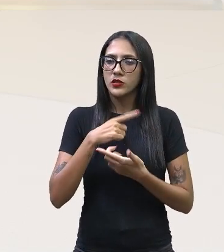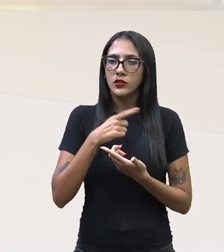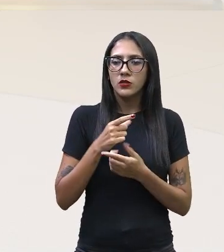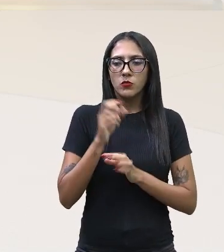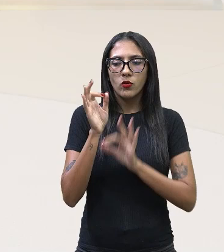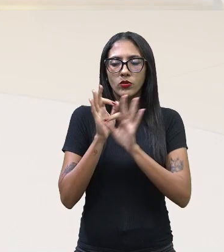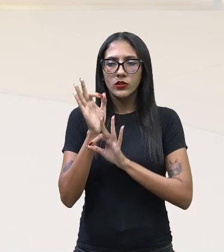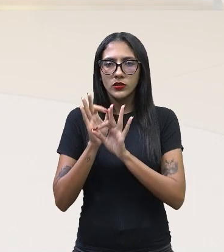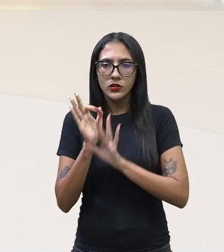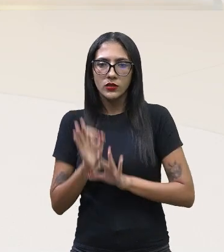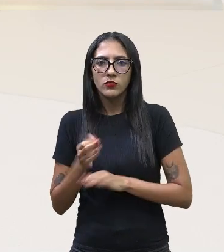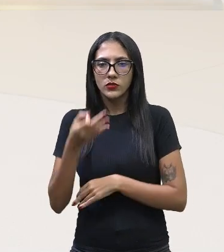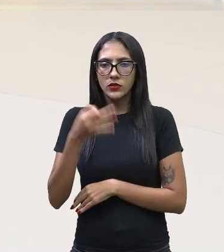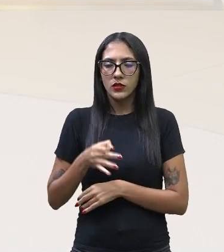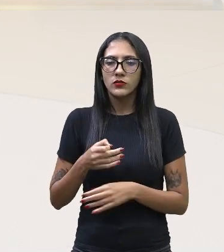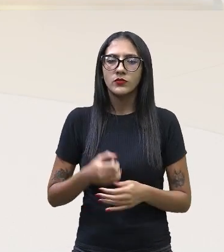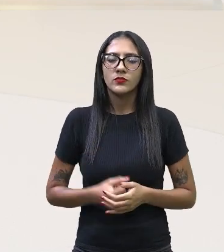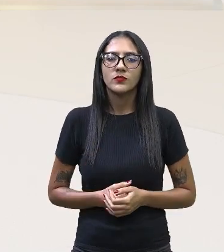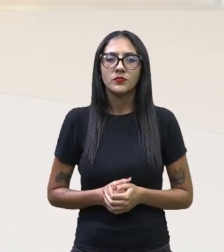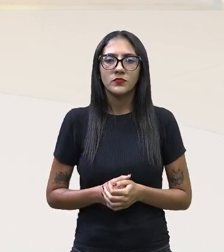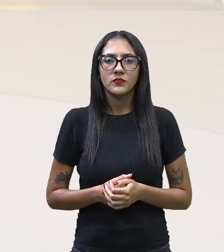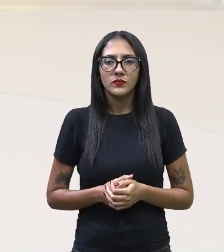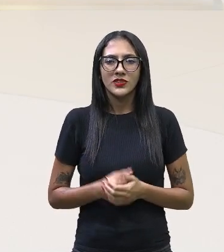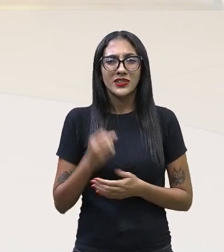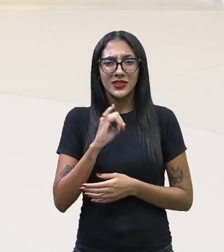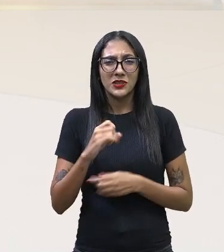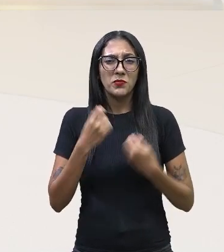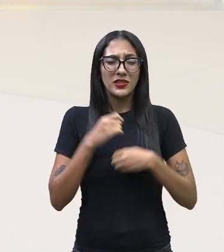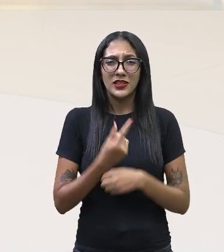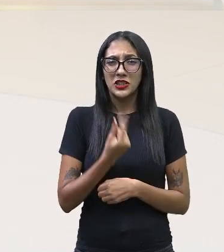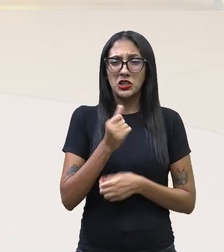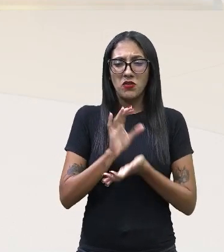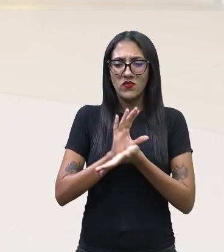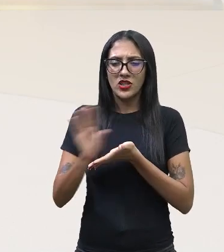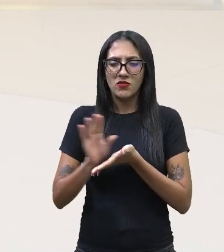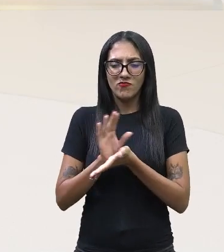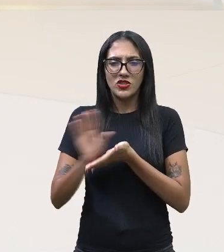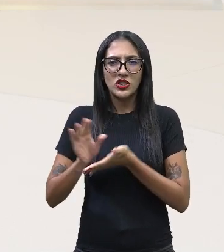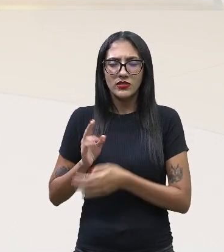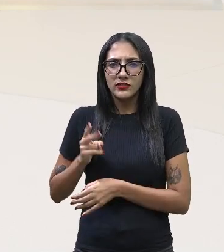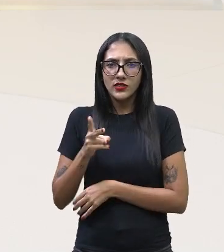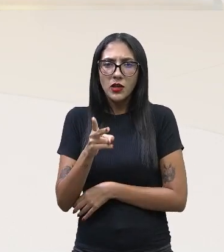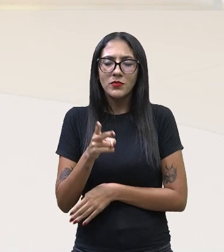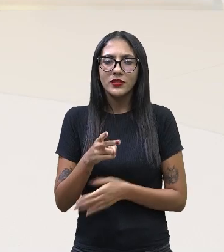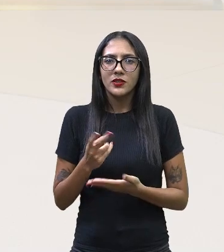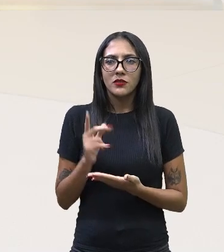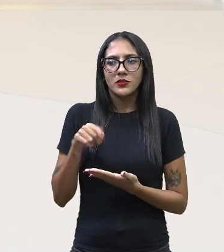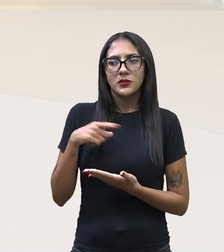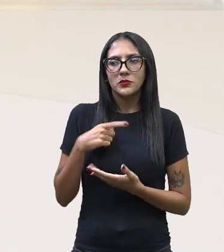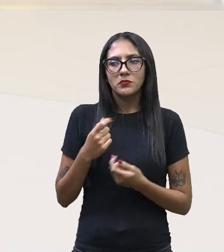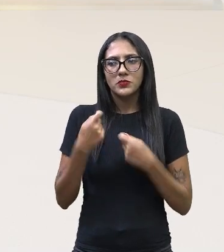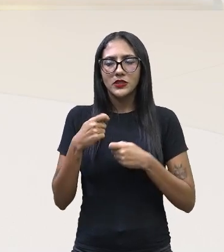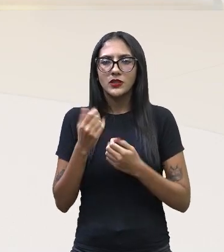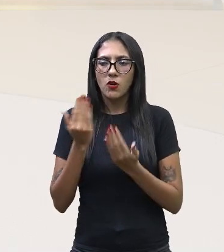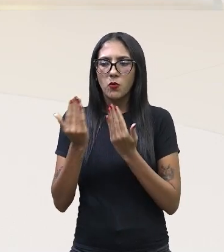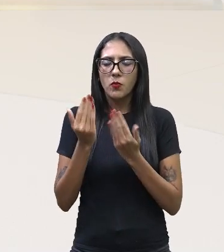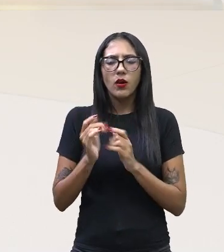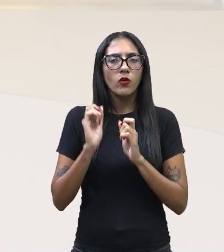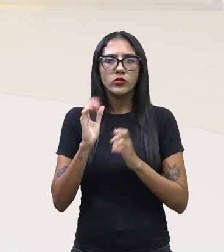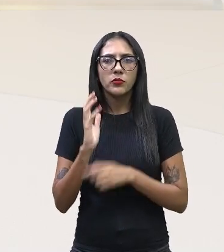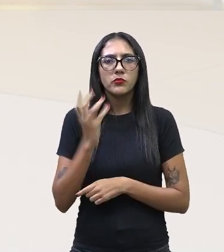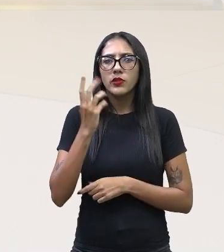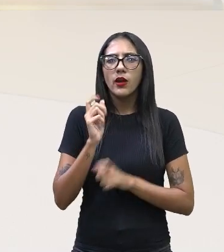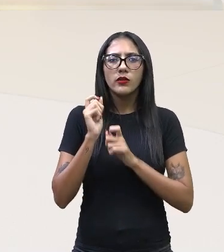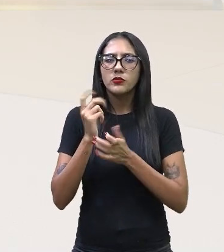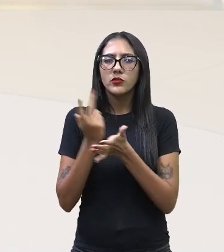si só. Se você tiver que ficar investindo o tempo todo, não tem como, está investindo em algo que não está rendendo. Errado no processo, exatamente. Né? Então, qual é o